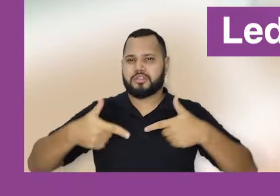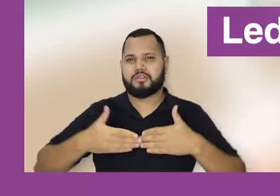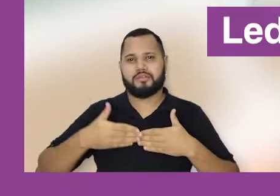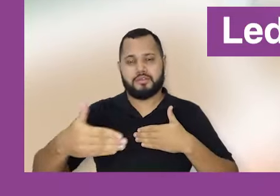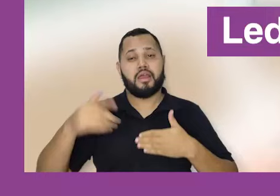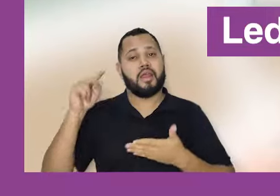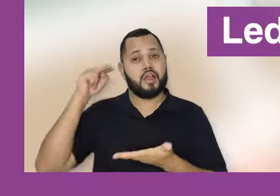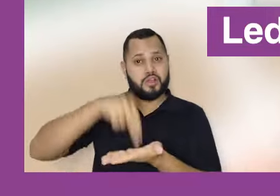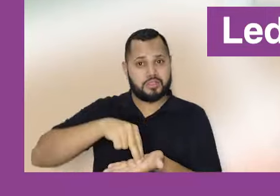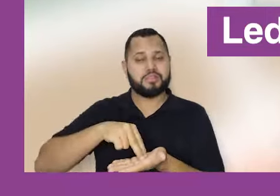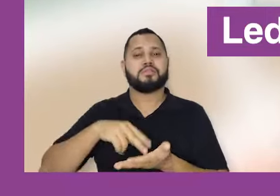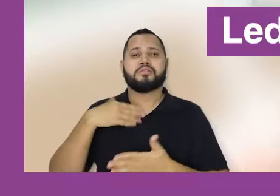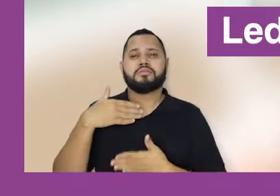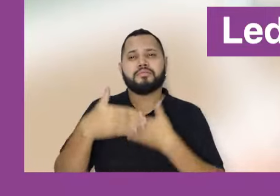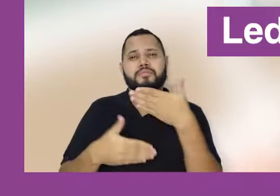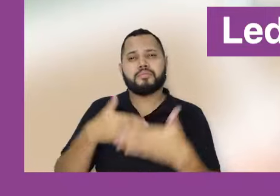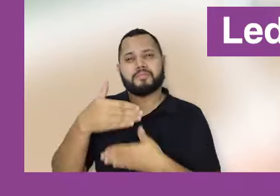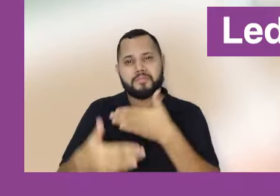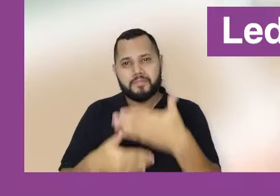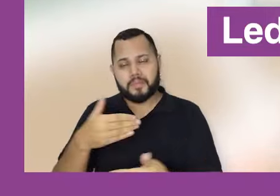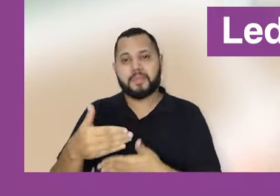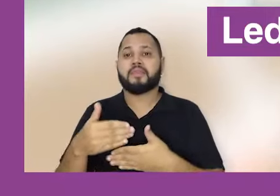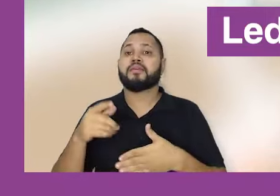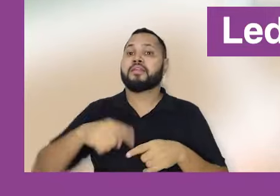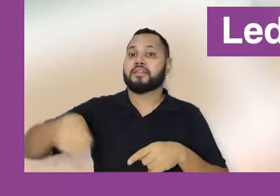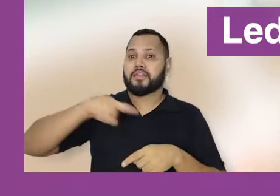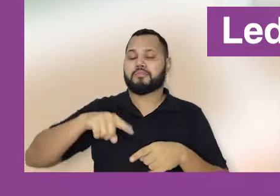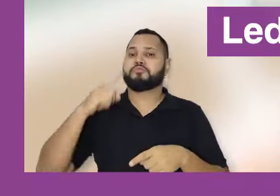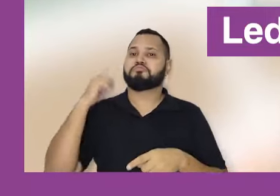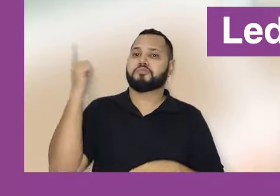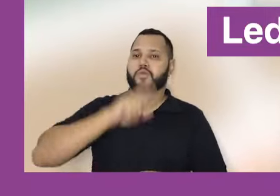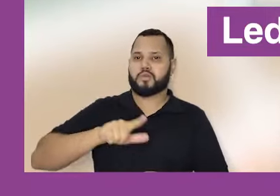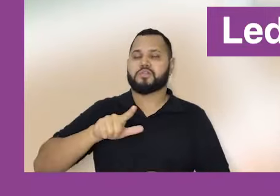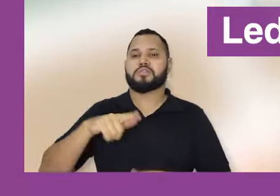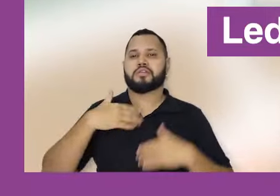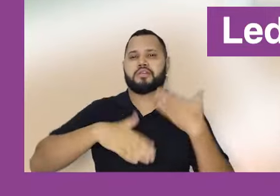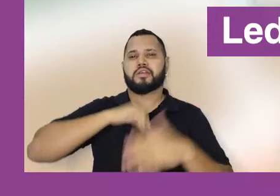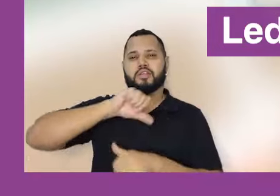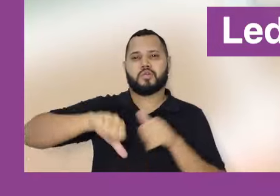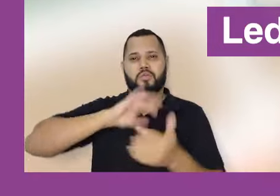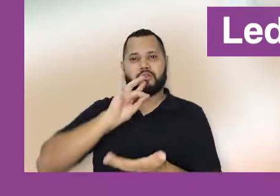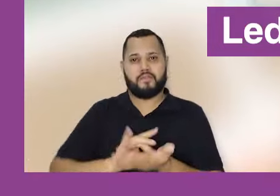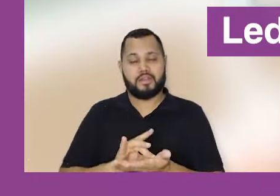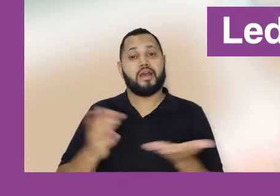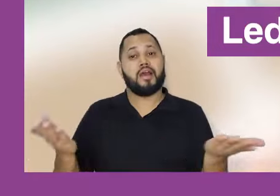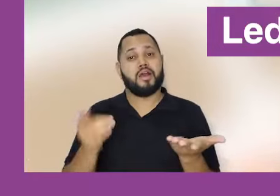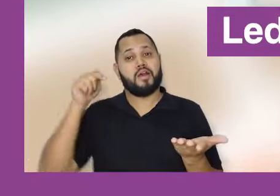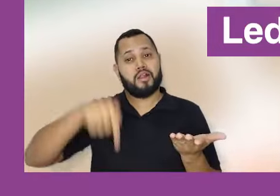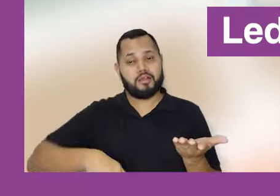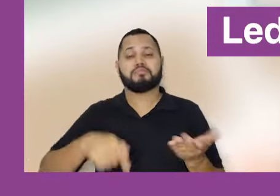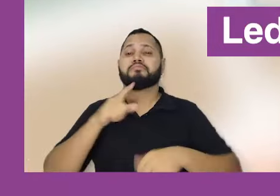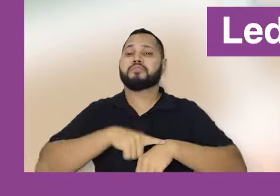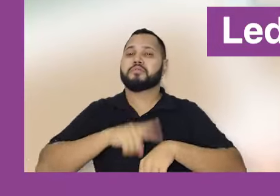é consistência é um de cada vez né e assim a gente consegue transformar de verdade e chegar nessa